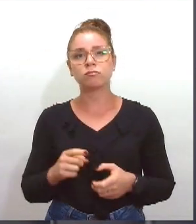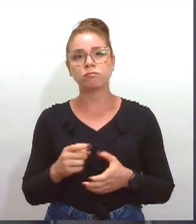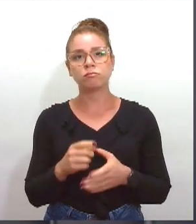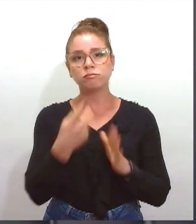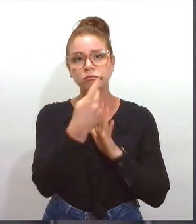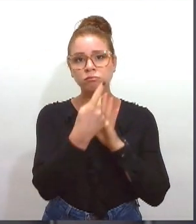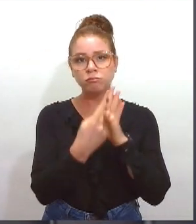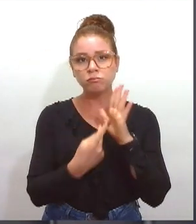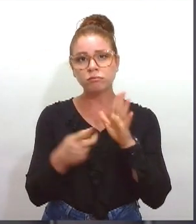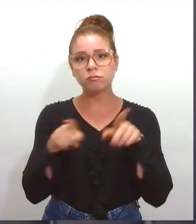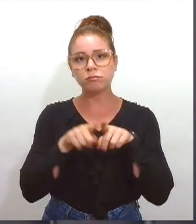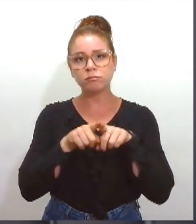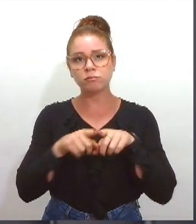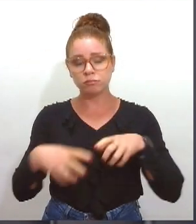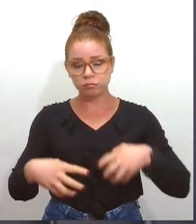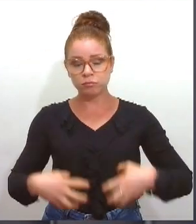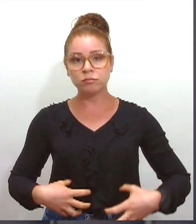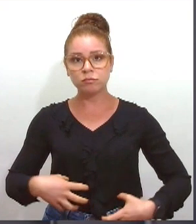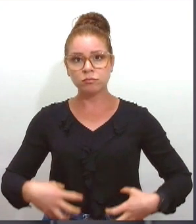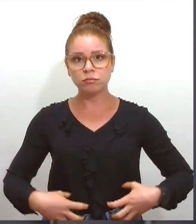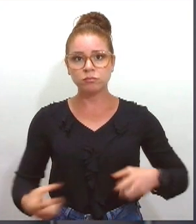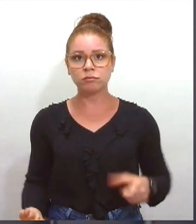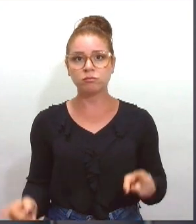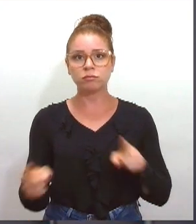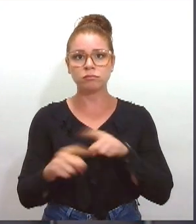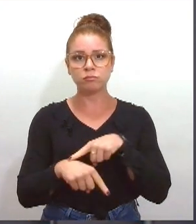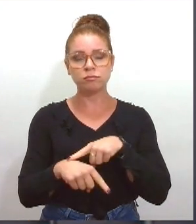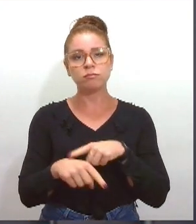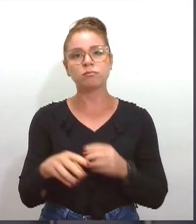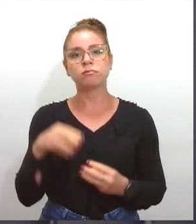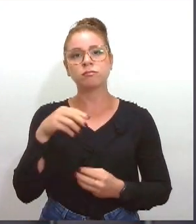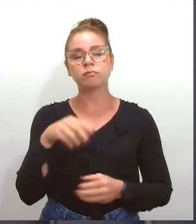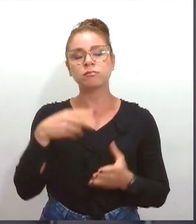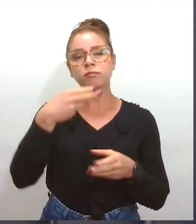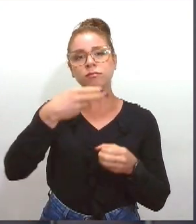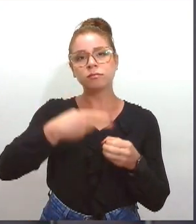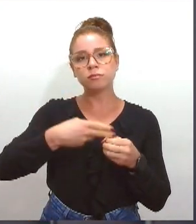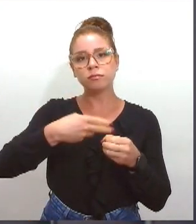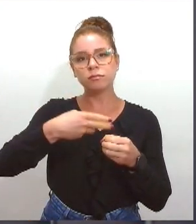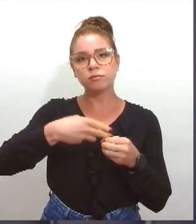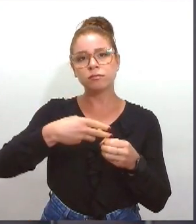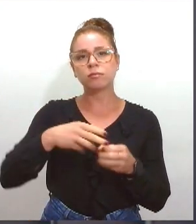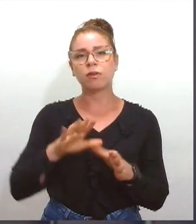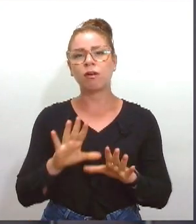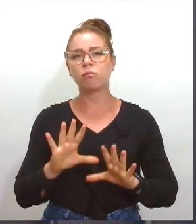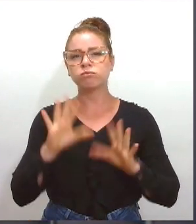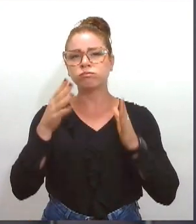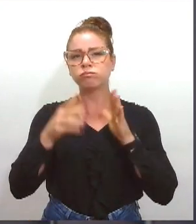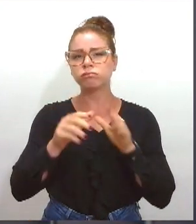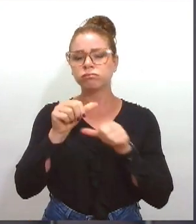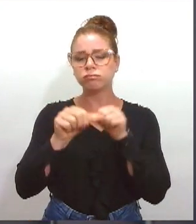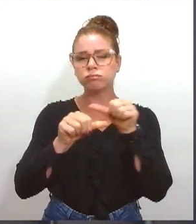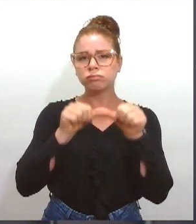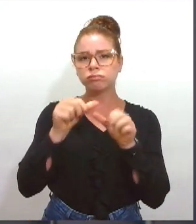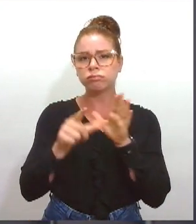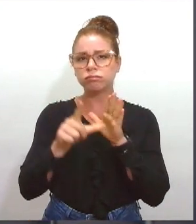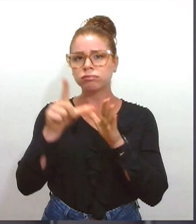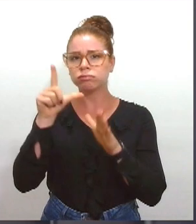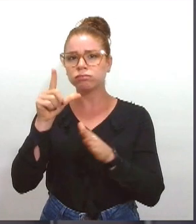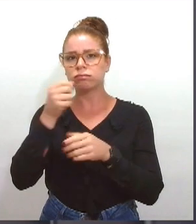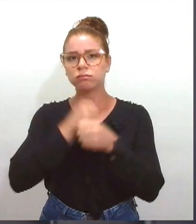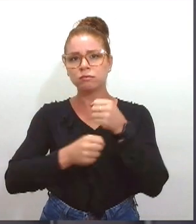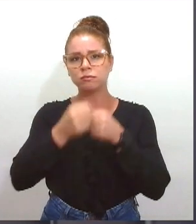rim na unidade. O procedimento esteve suspenso desde 2022